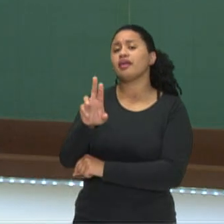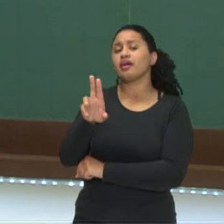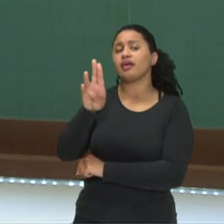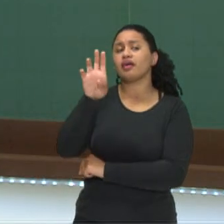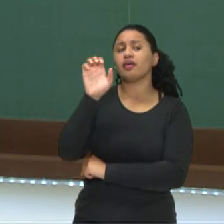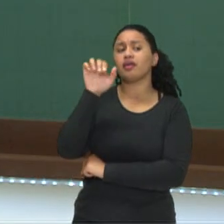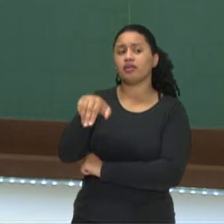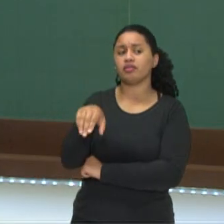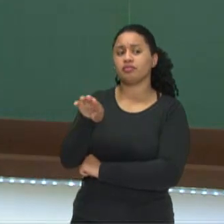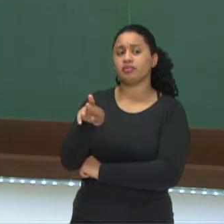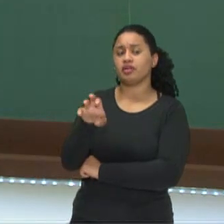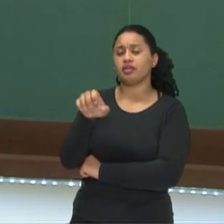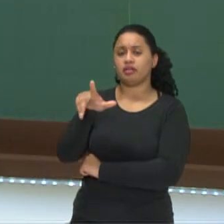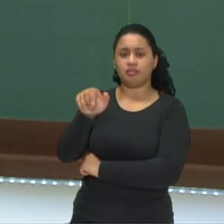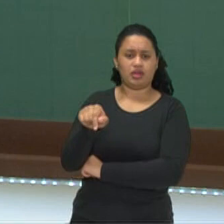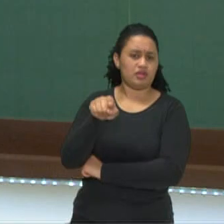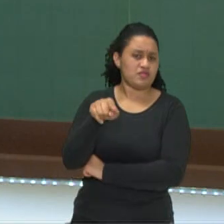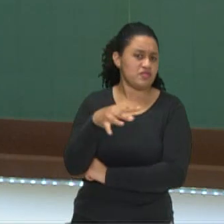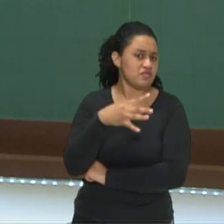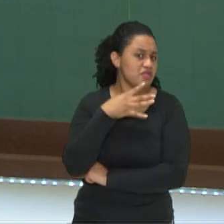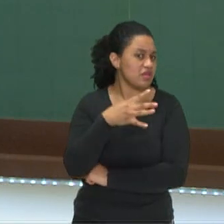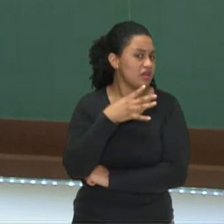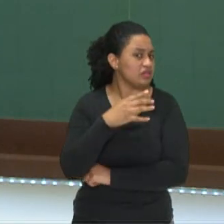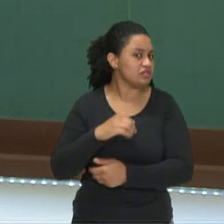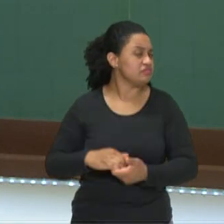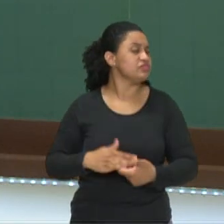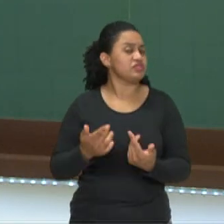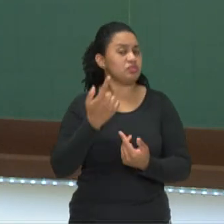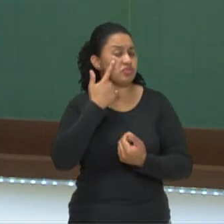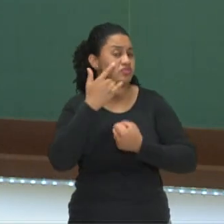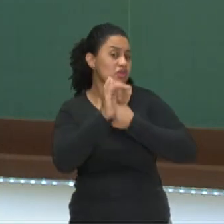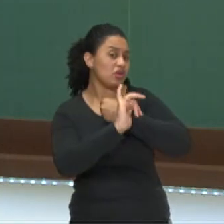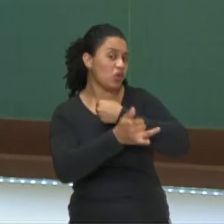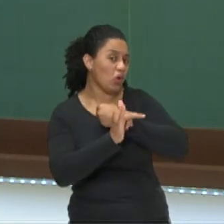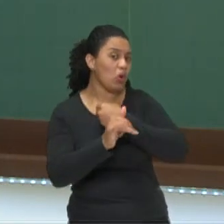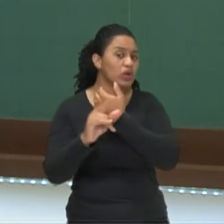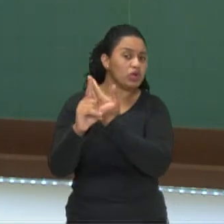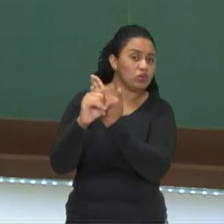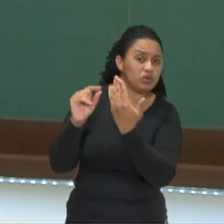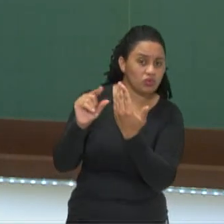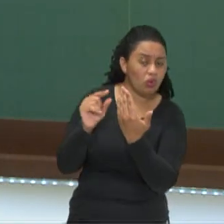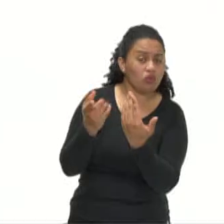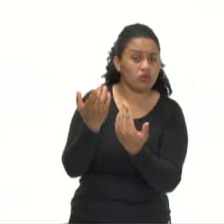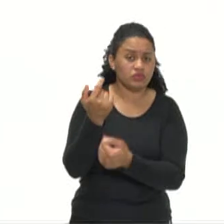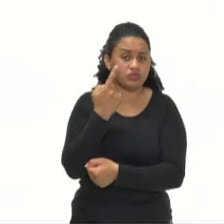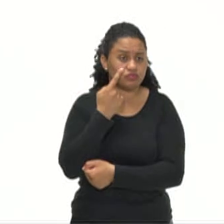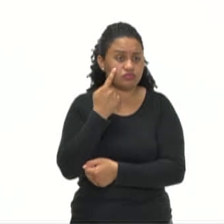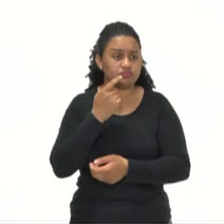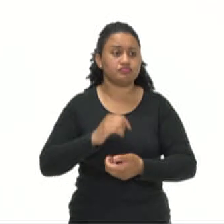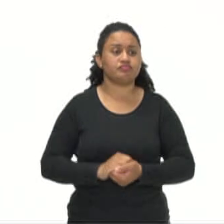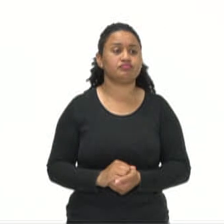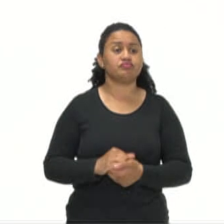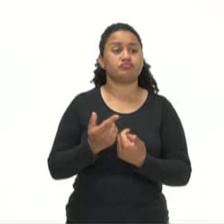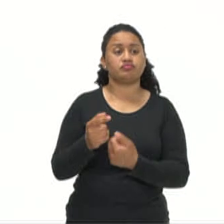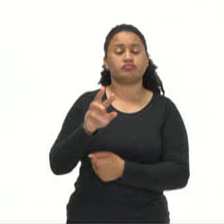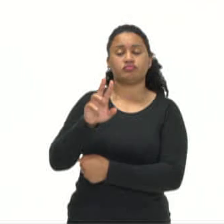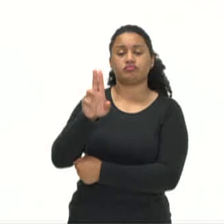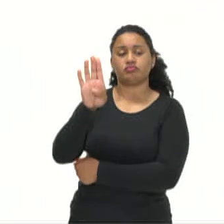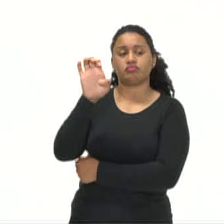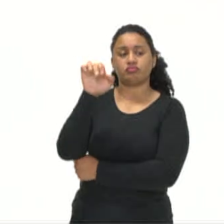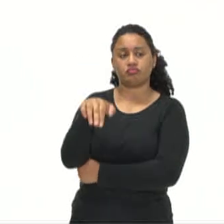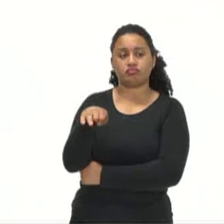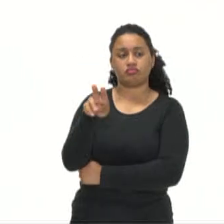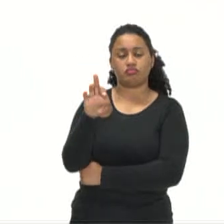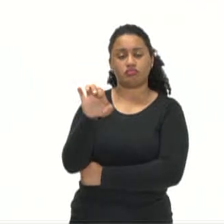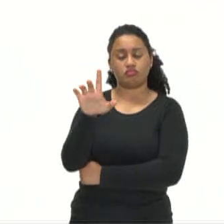conhece? Vamos então analisar um pouquinho sobre essa crônica, sobre esse autor? Rubem Braga foi um jornalista e